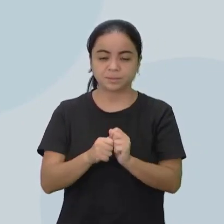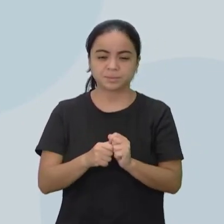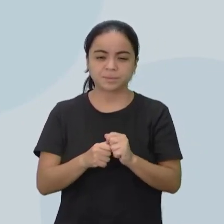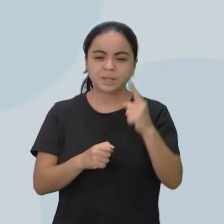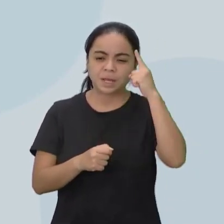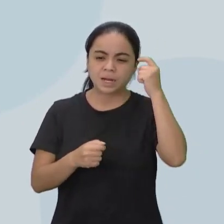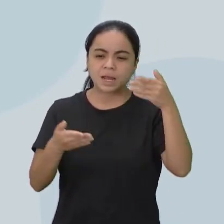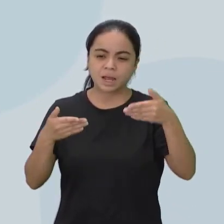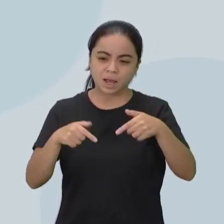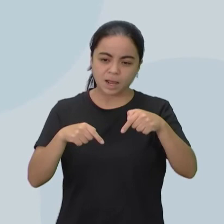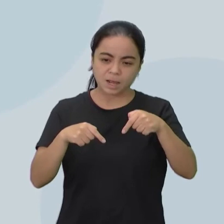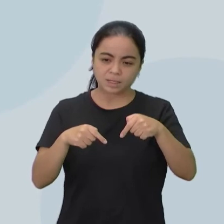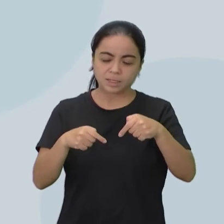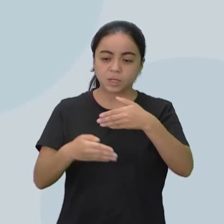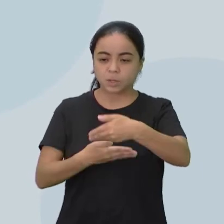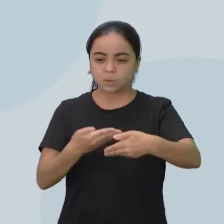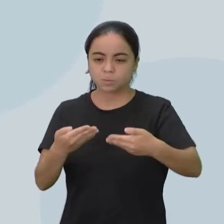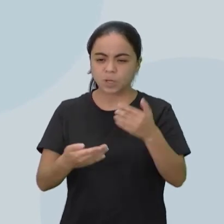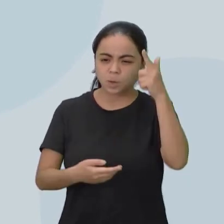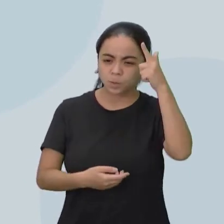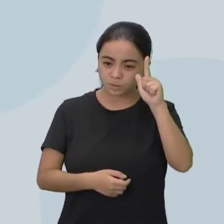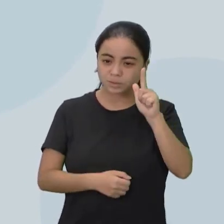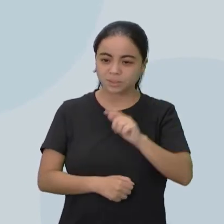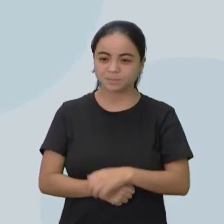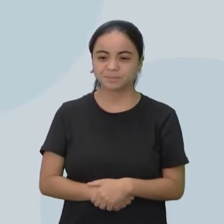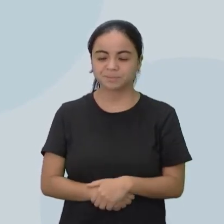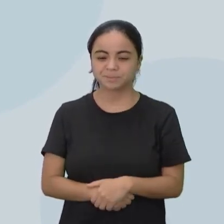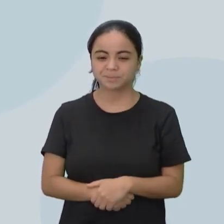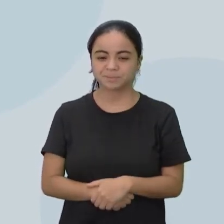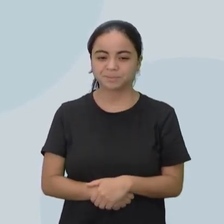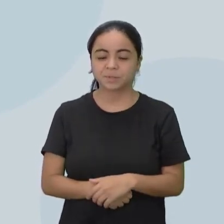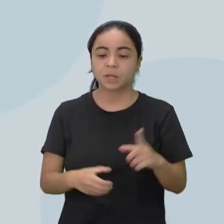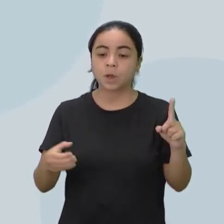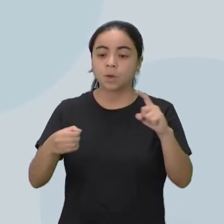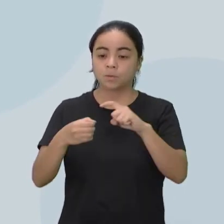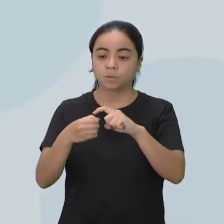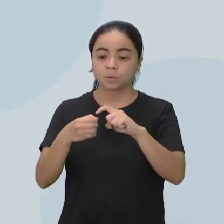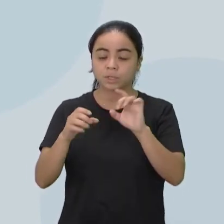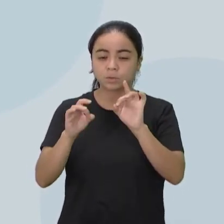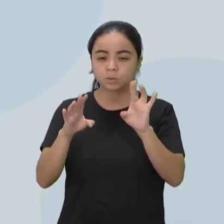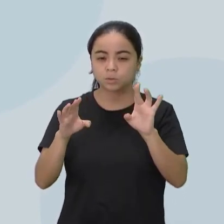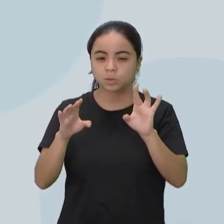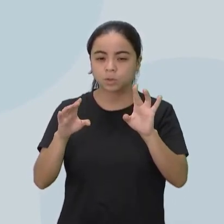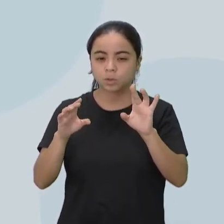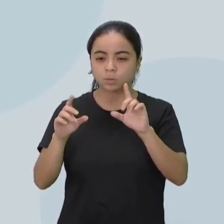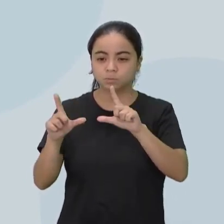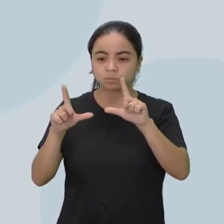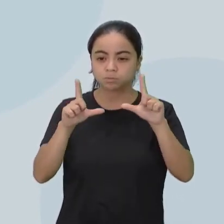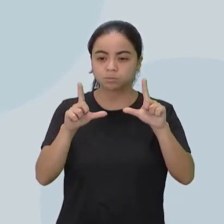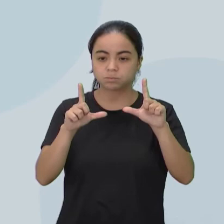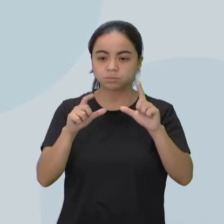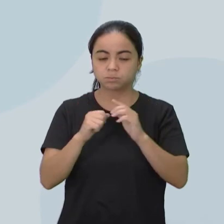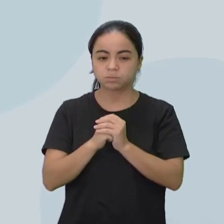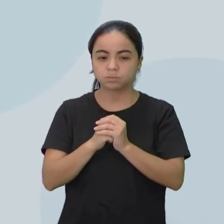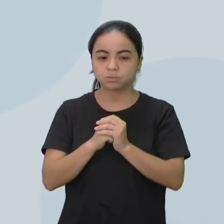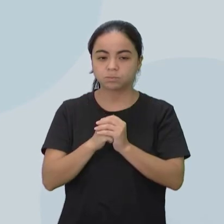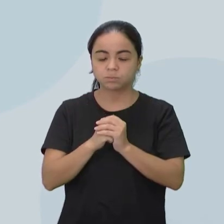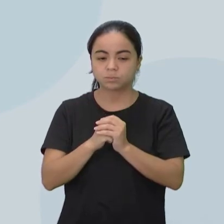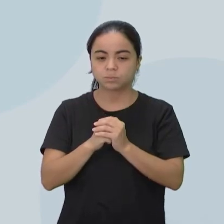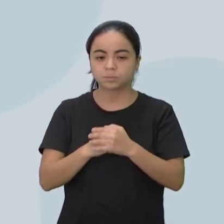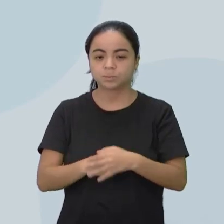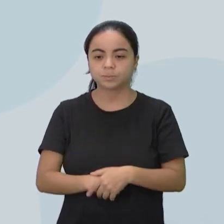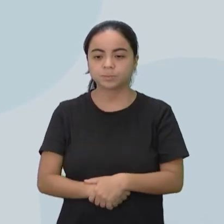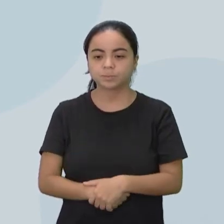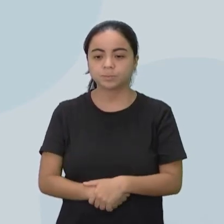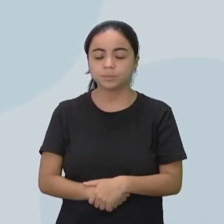gente consiga fazer essas associações. Beleza? Voltando, ó, só vou voltar um pouquinho na tela anterior, que eu subi a animação.